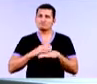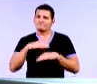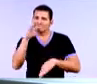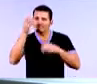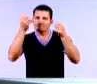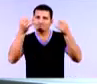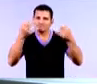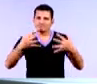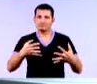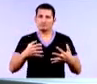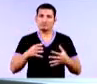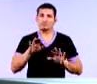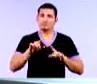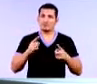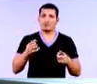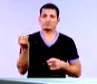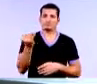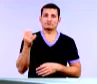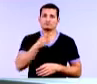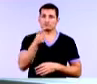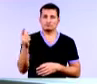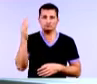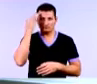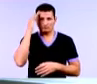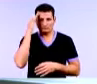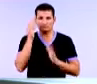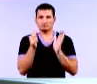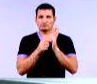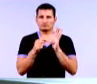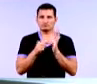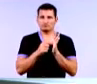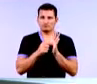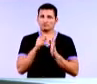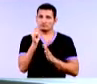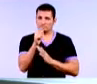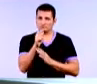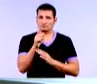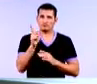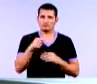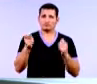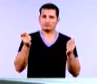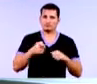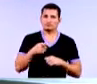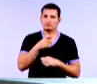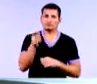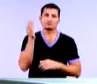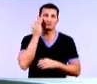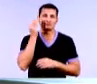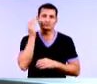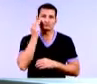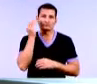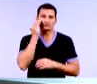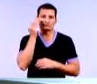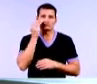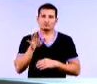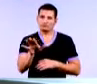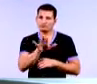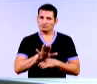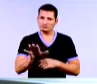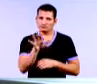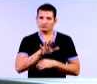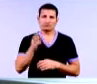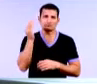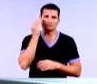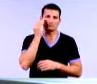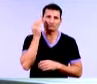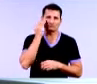o importante era vocês compreenderem que a ferramenta, com ela, é possível vocês testarem o ambiente,